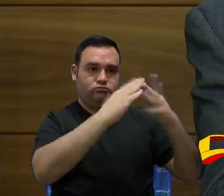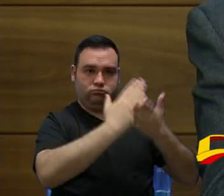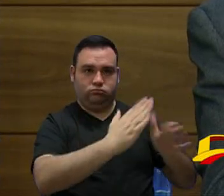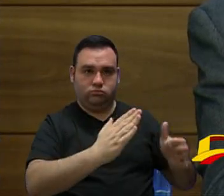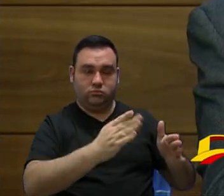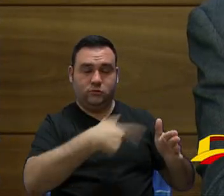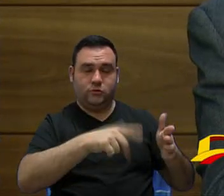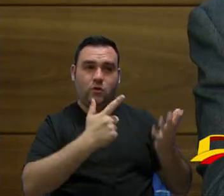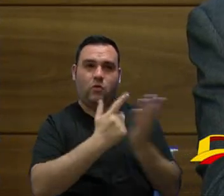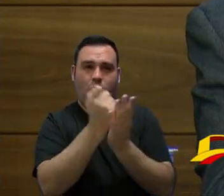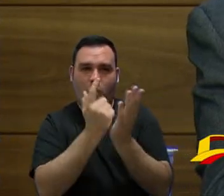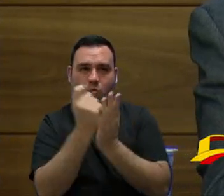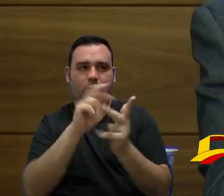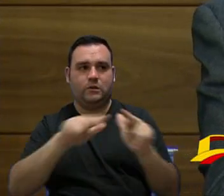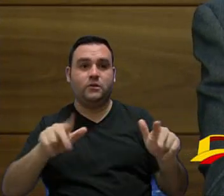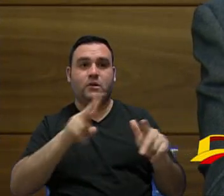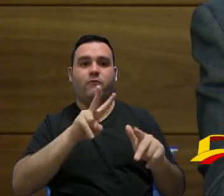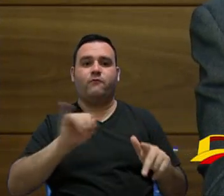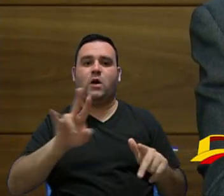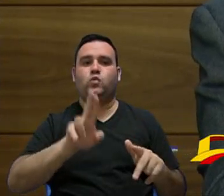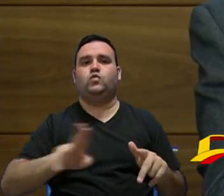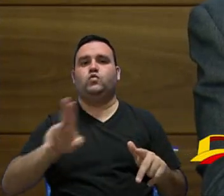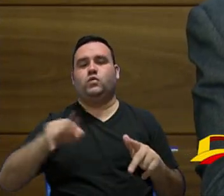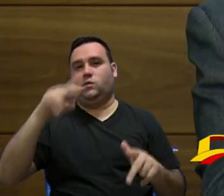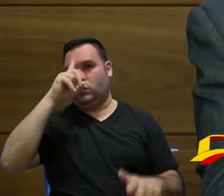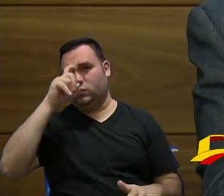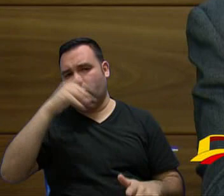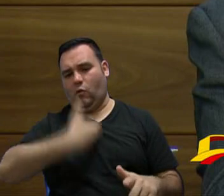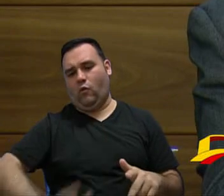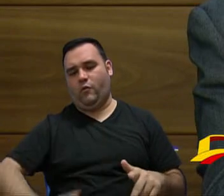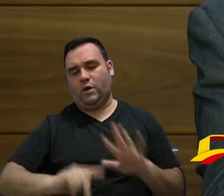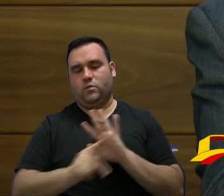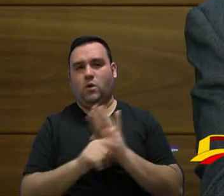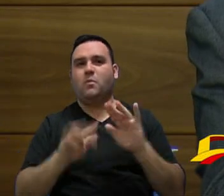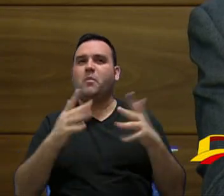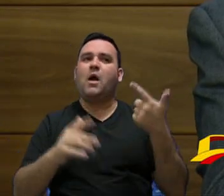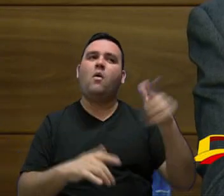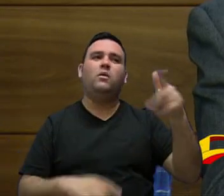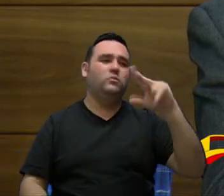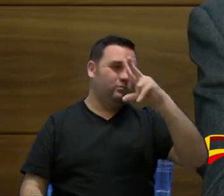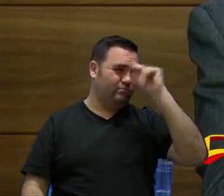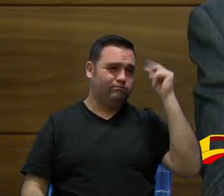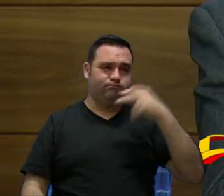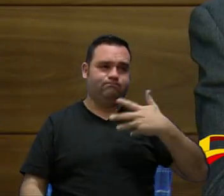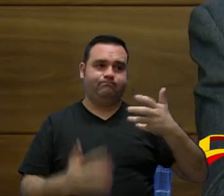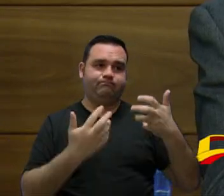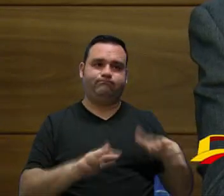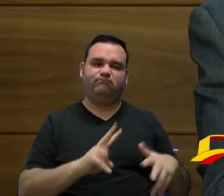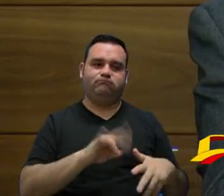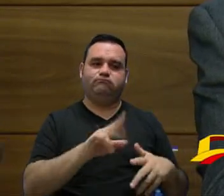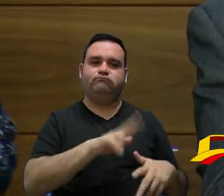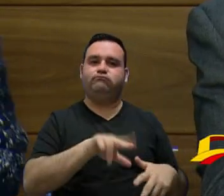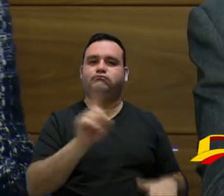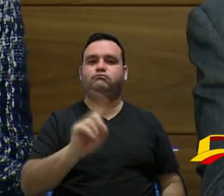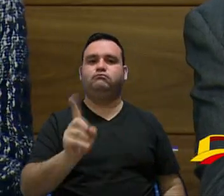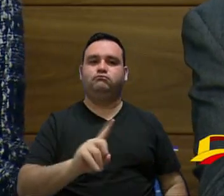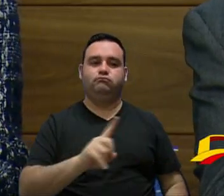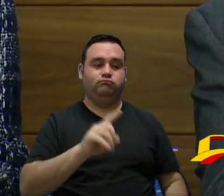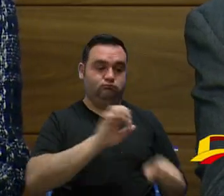estruturas foram adquiridas compradas serão utilizadas as que elas que o município não tem intenção de utilizar